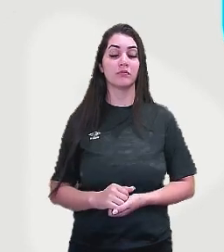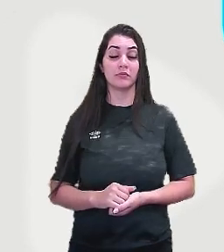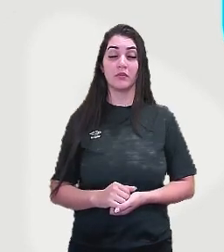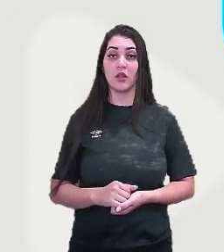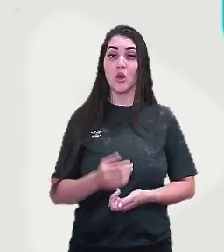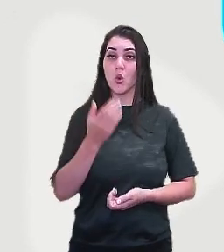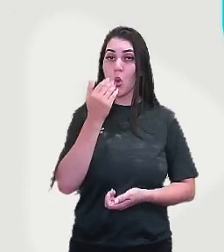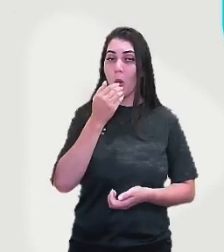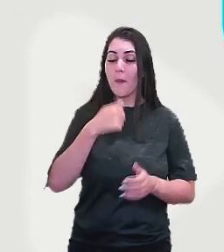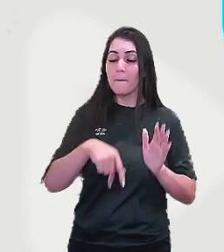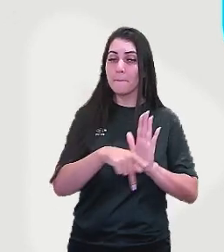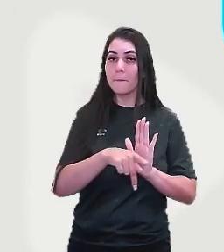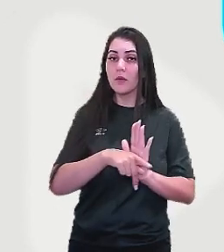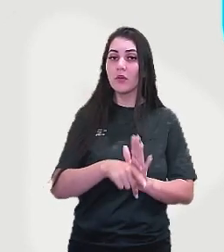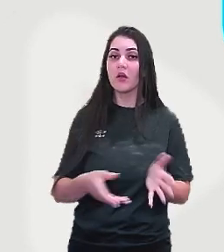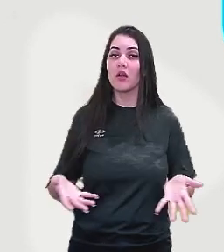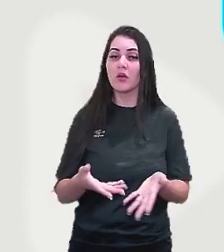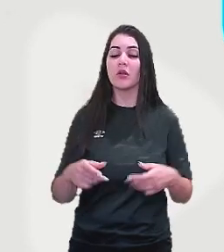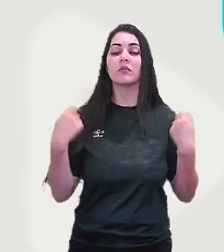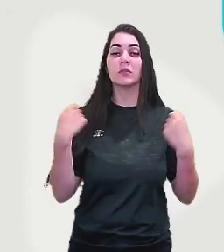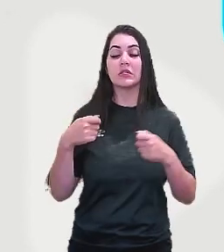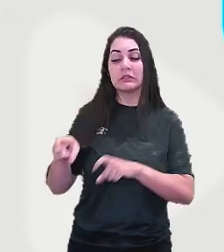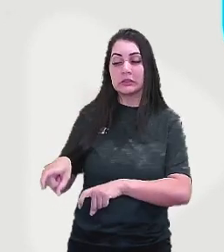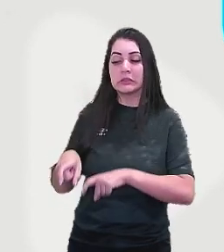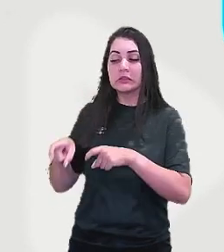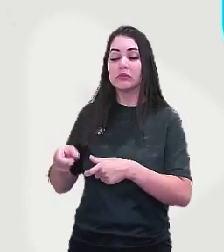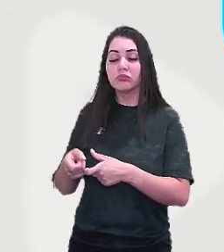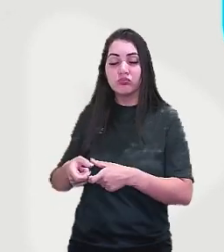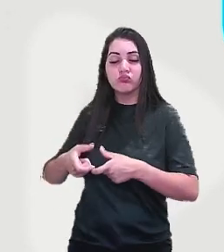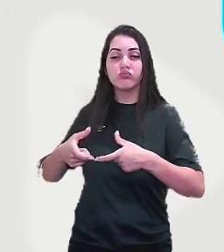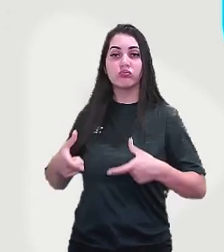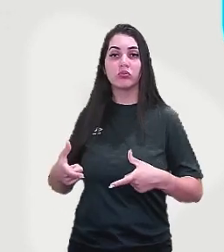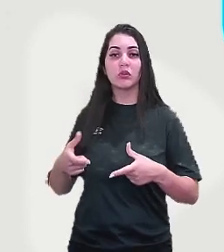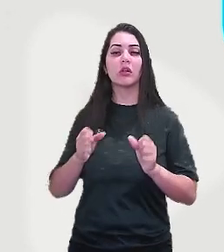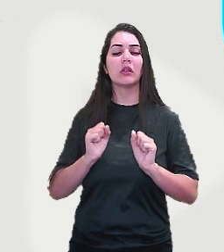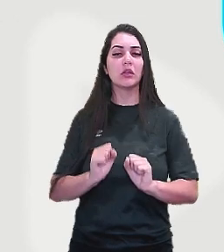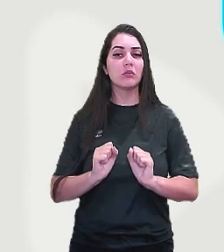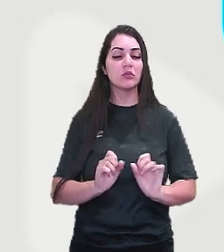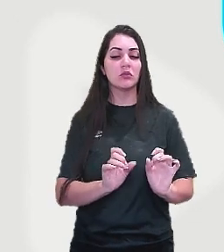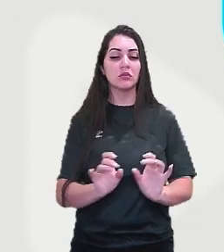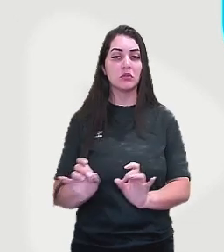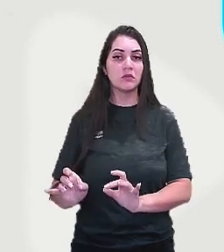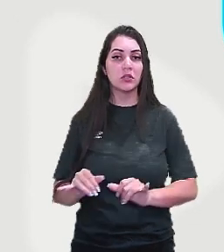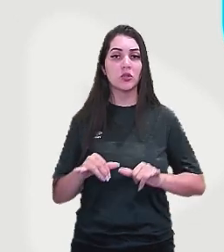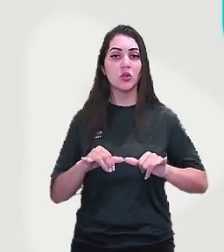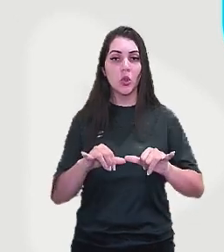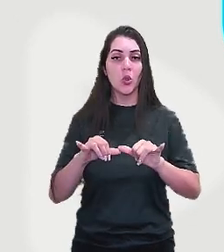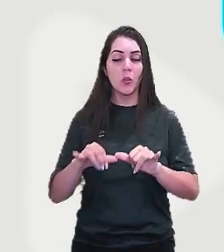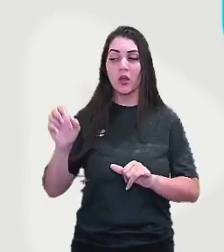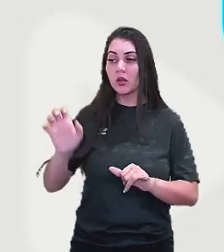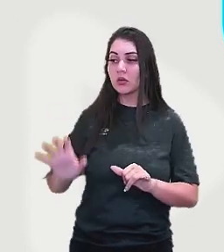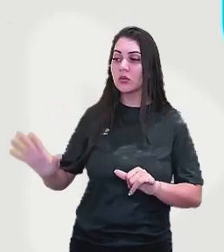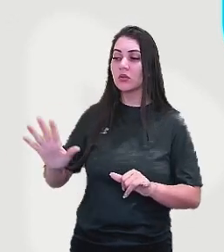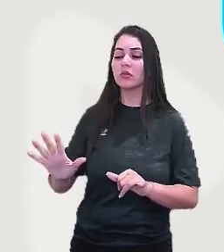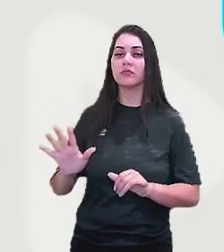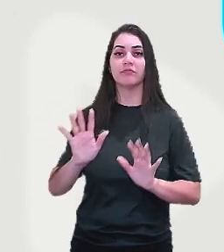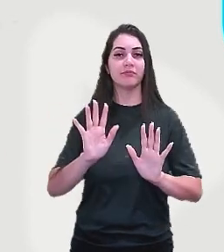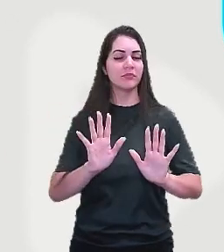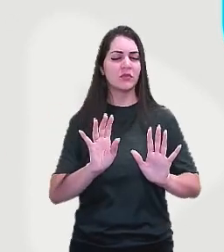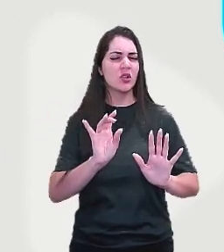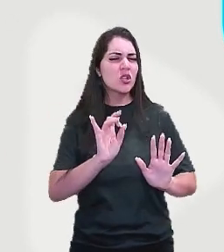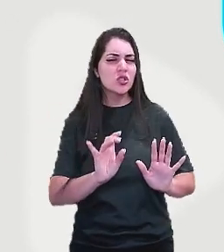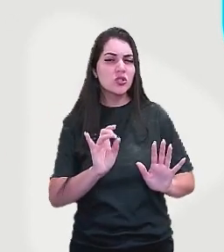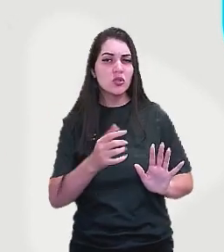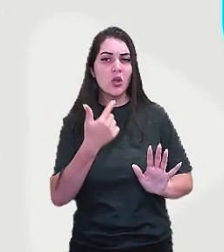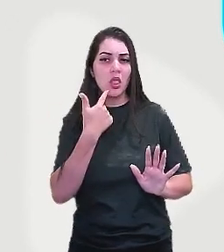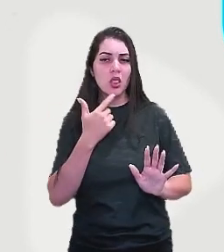agora era preciso cultivar produtos em grande escala, que pudessem ser vendidos no mercado europeu. Então, não só foi o modo de